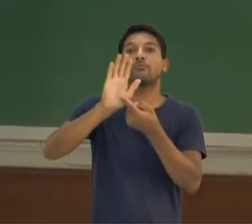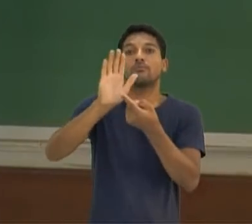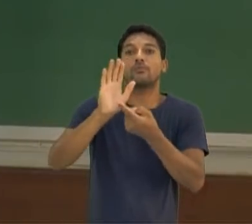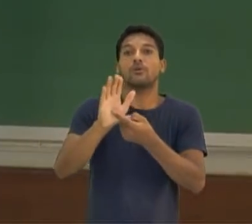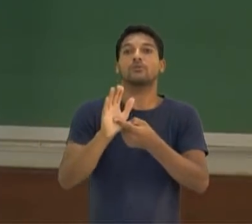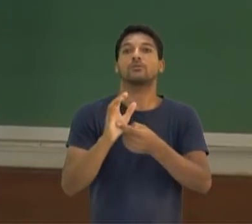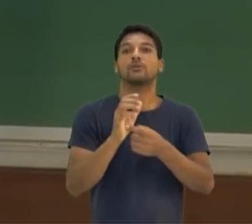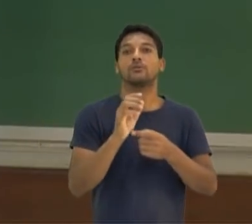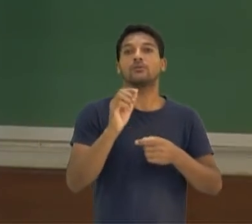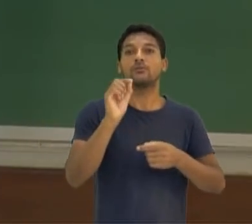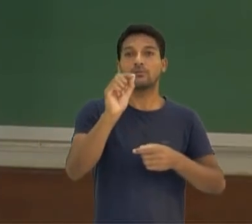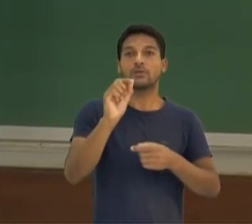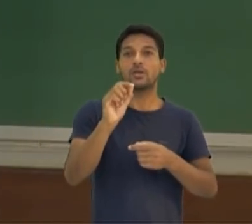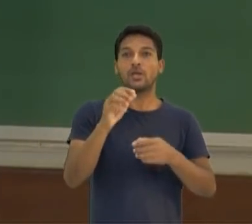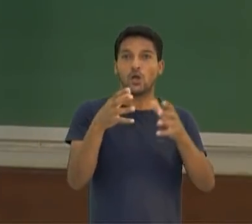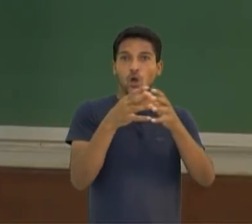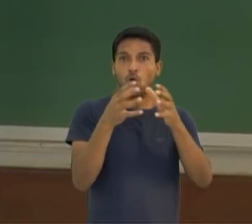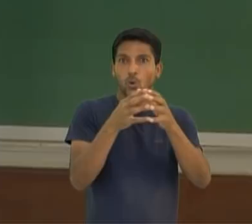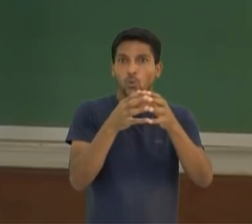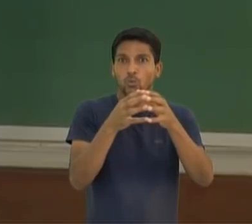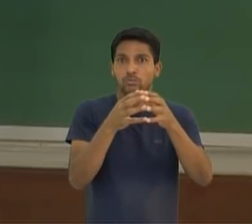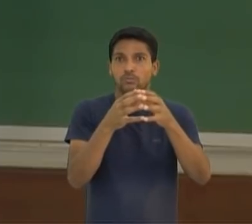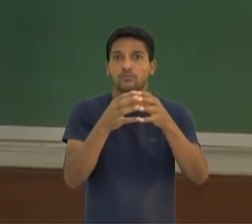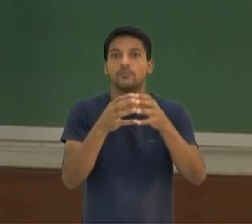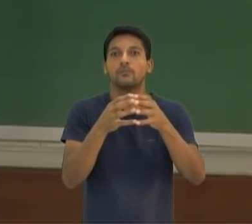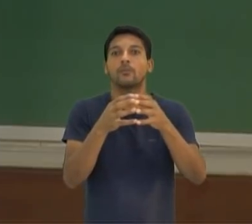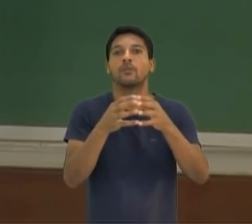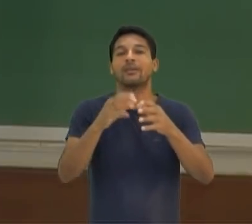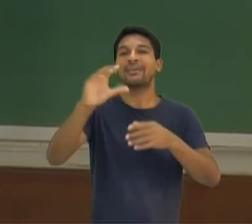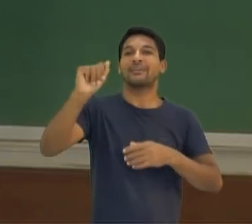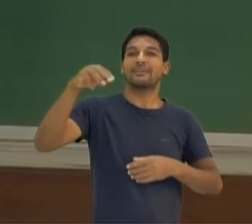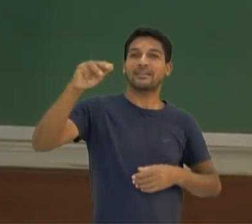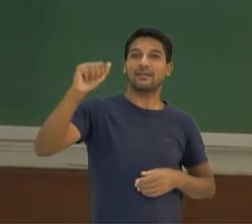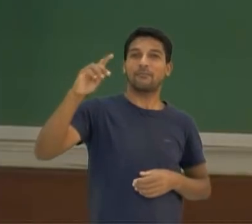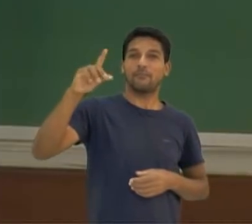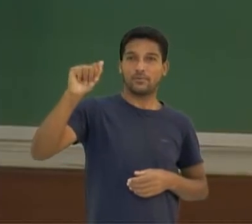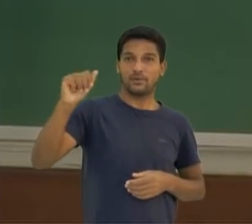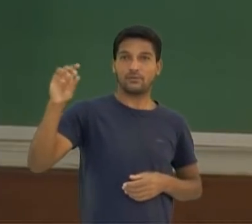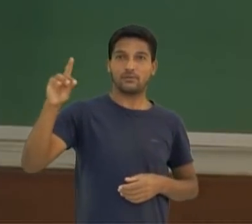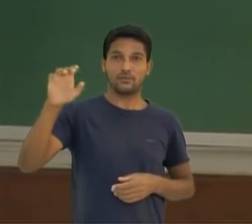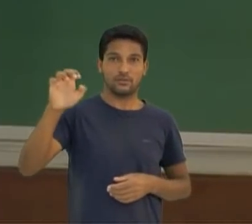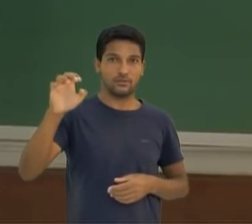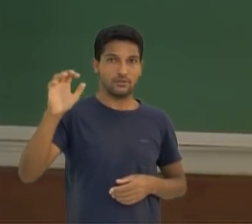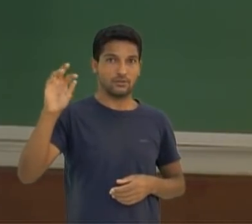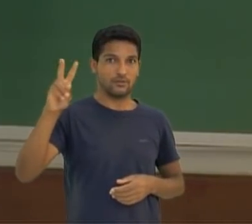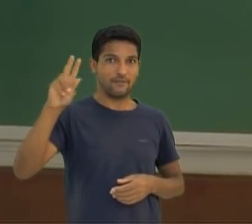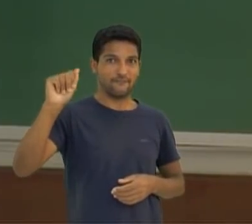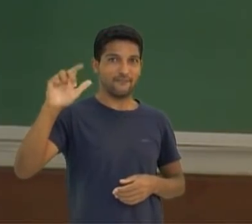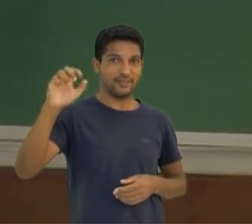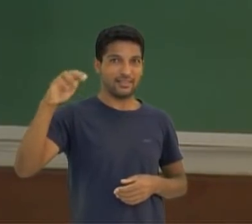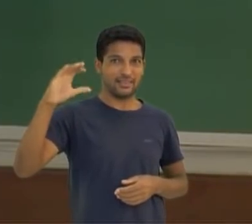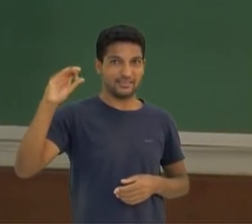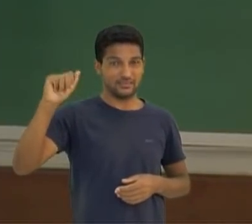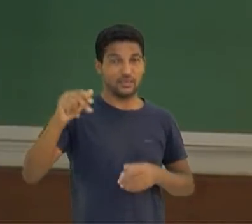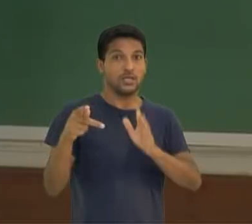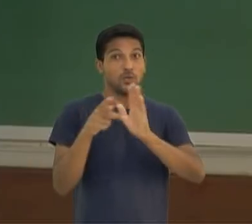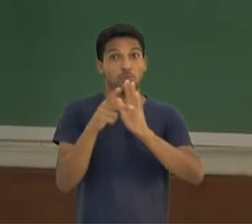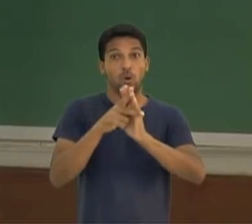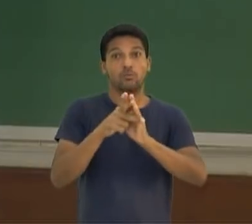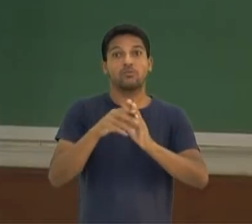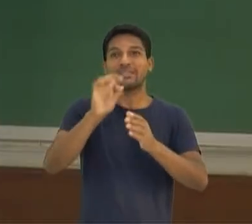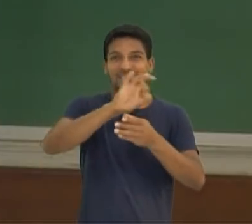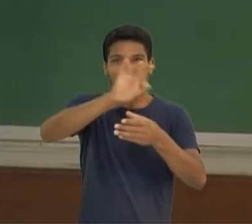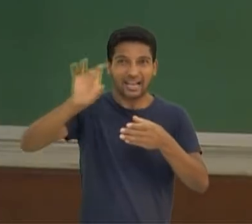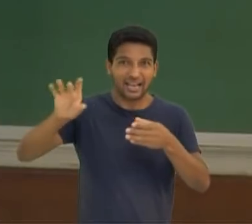subnível mais energético ou a camada de valência de cada átomo de cada elemento químico. Tem